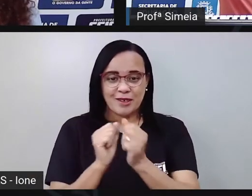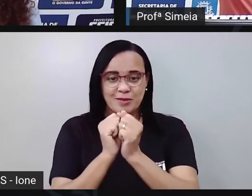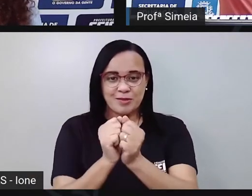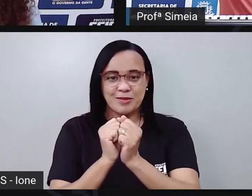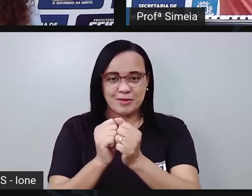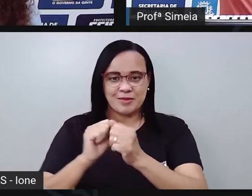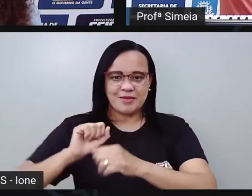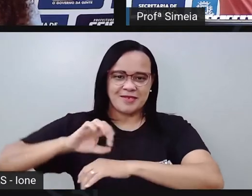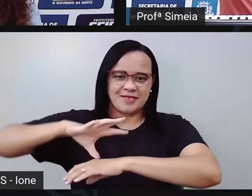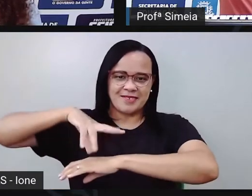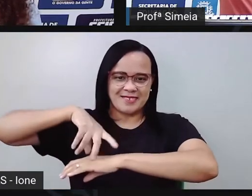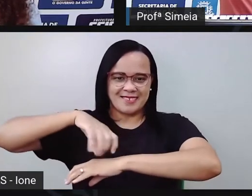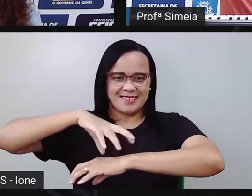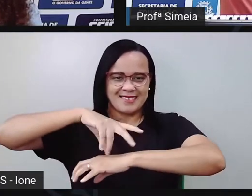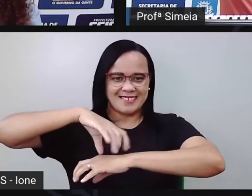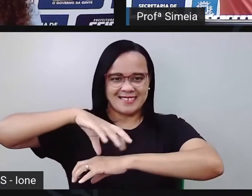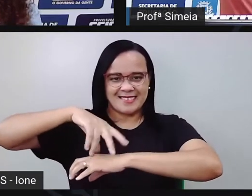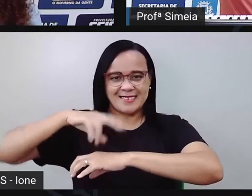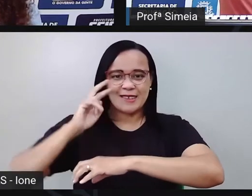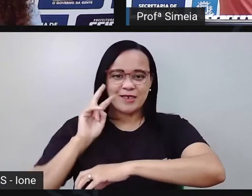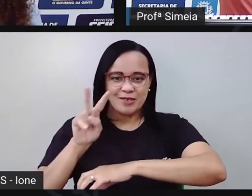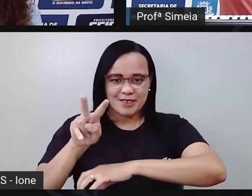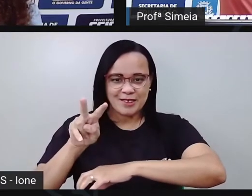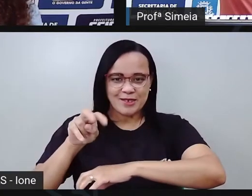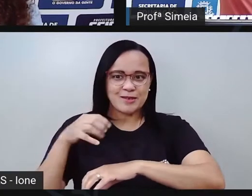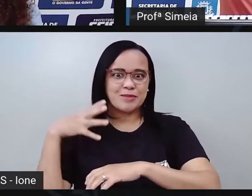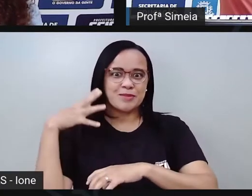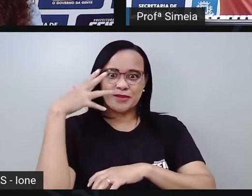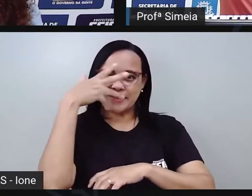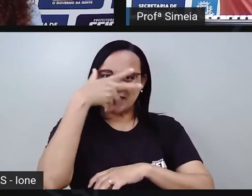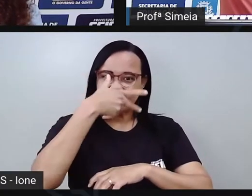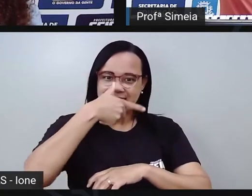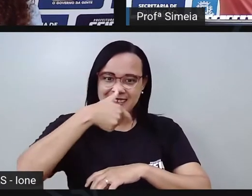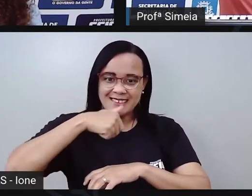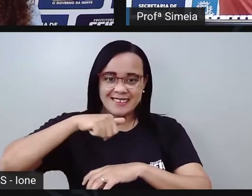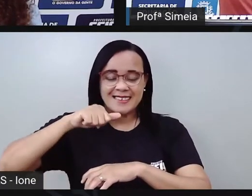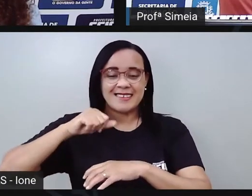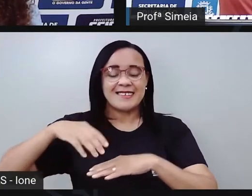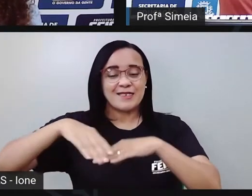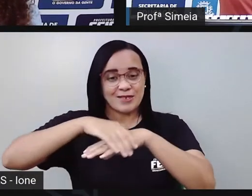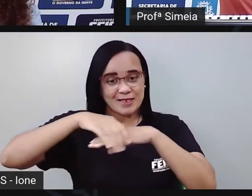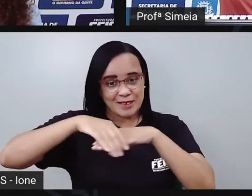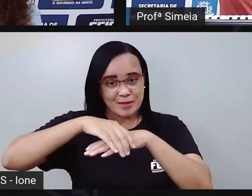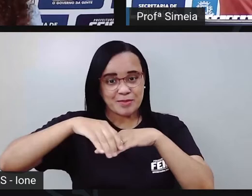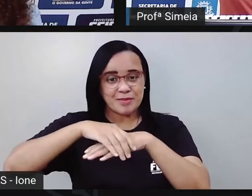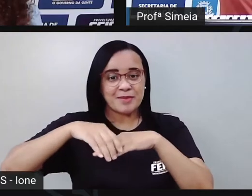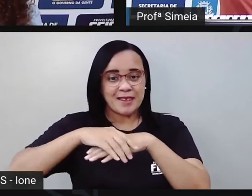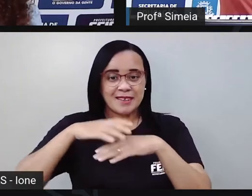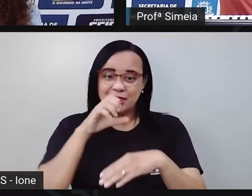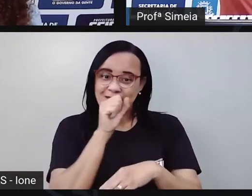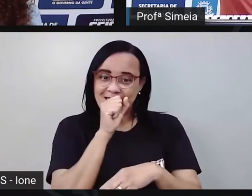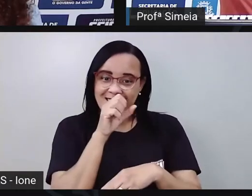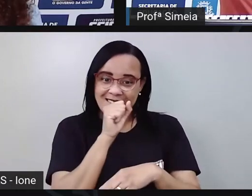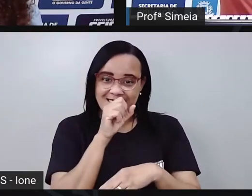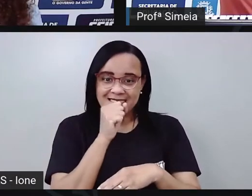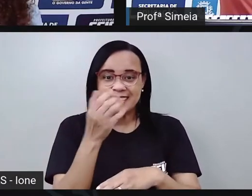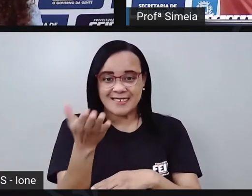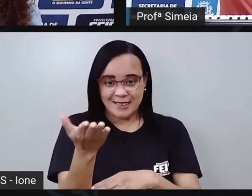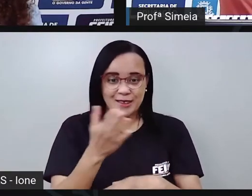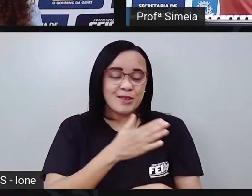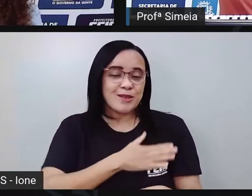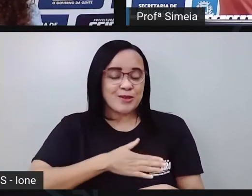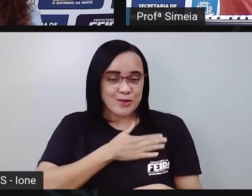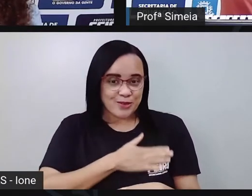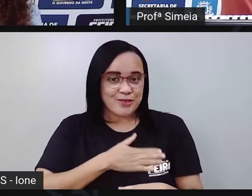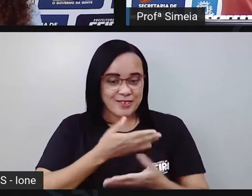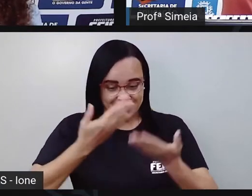e olha Patinhas dela você está muito elegante com essas esses sapatinhos laranja gostei viu Gostei